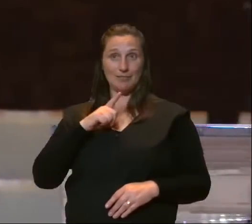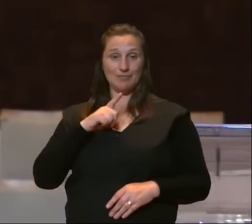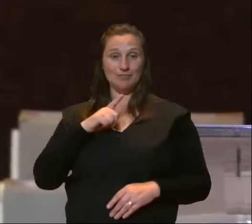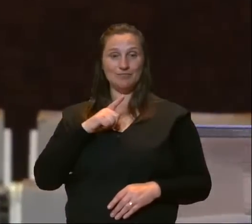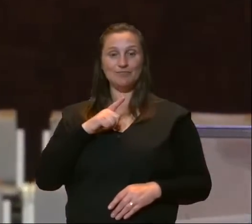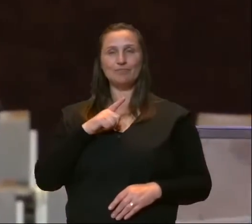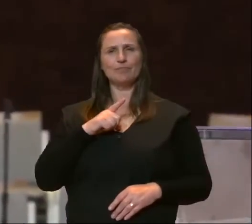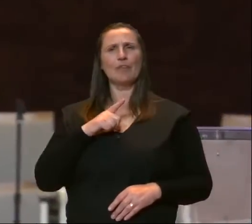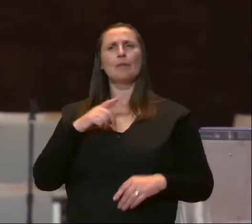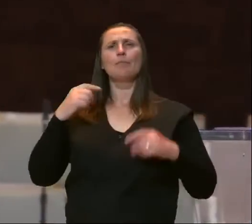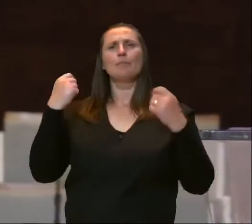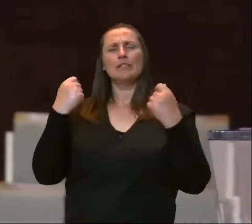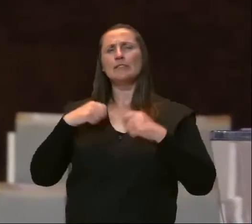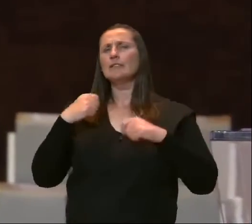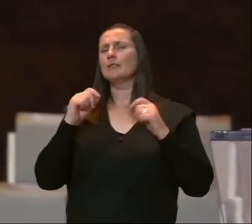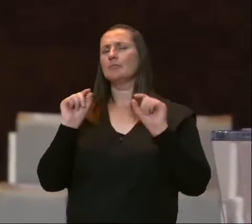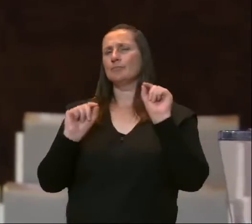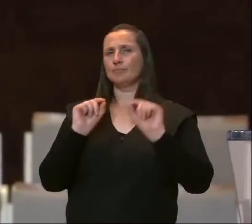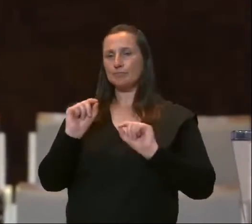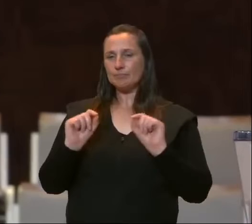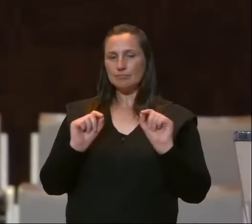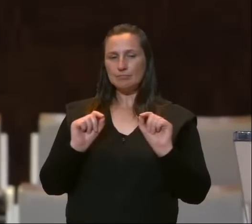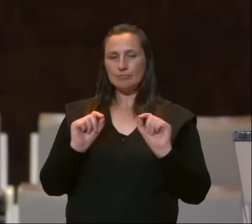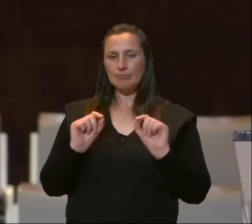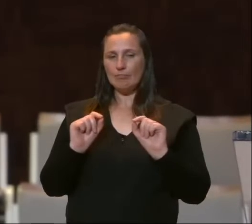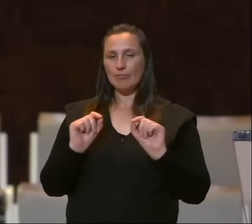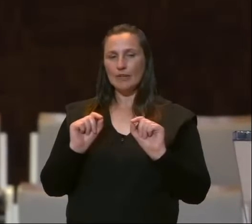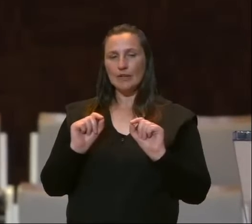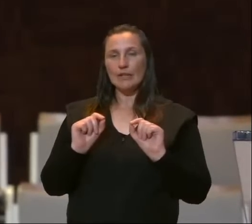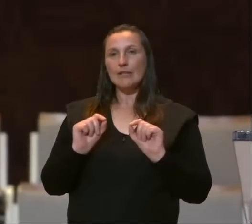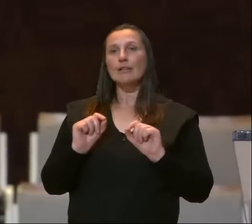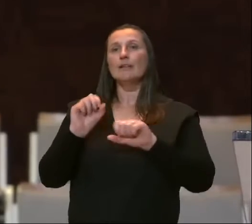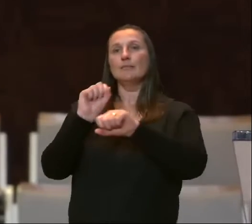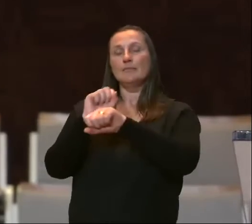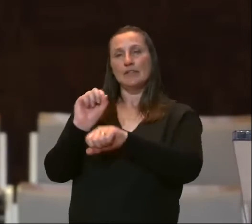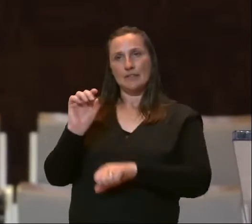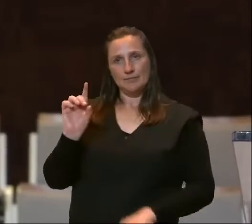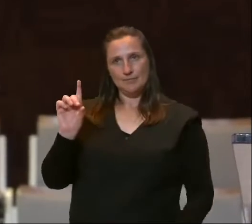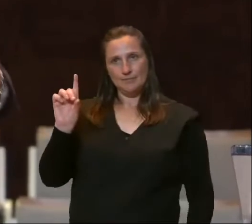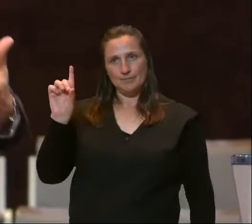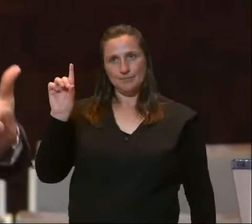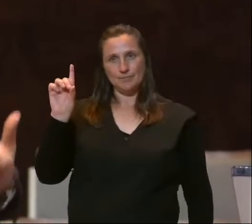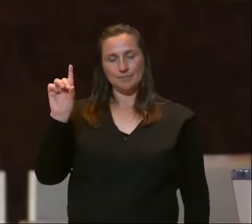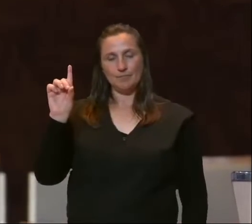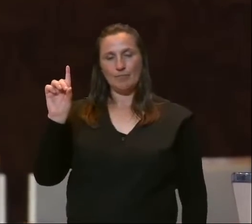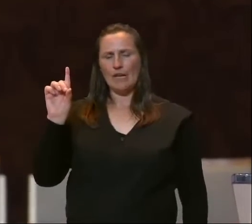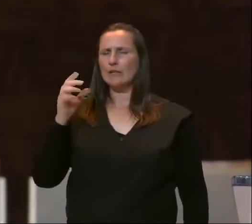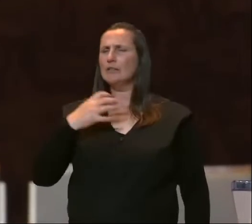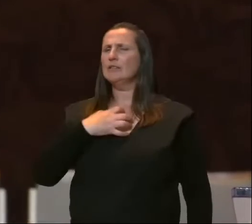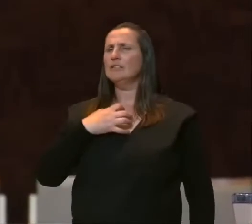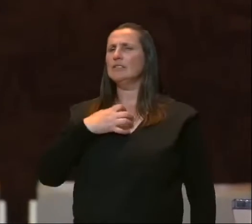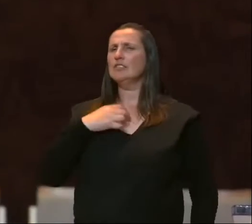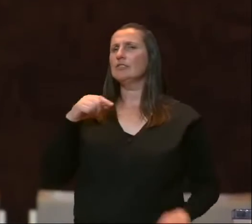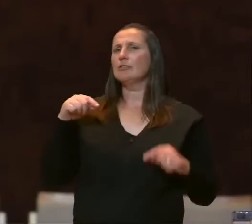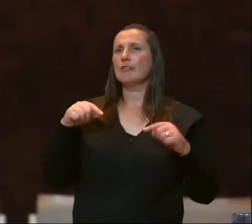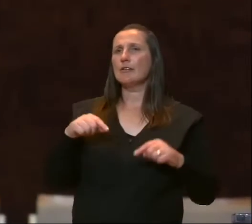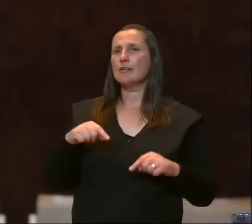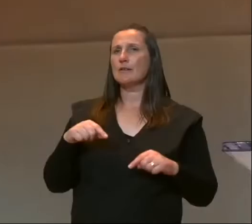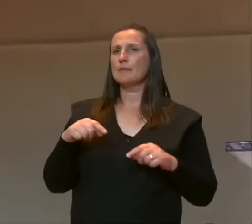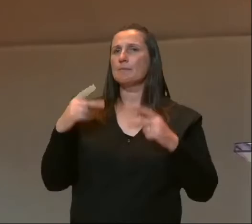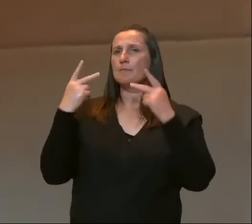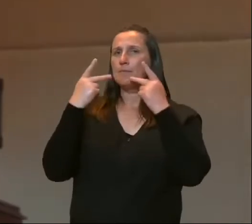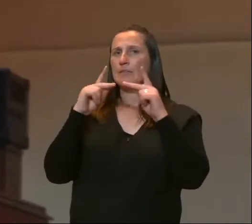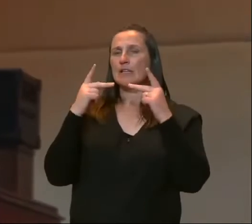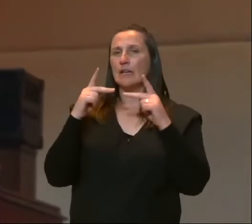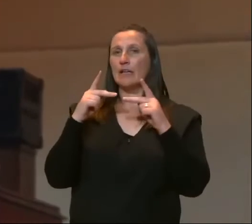construída, ela é gerada, ela é uma espera em Deus. E sabe o que eu senti aqui quando eu vinha pregar? É que Deus